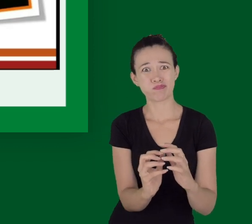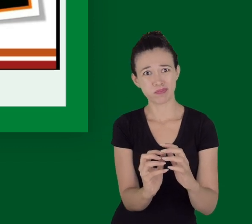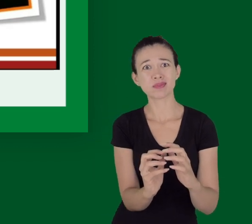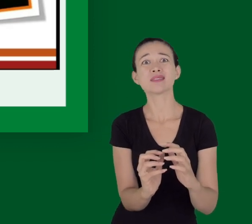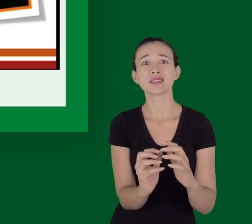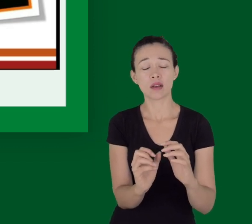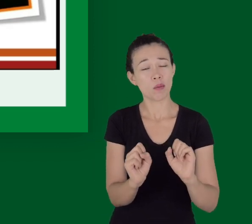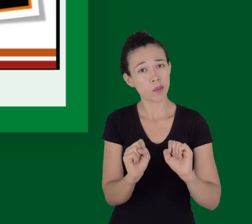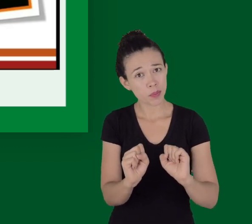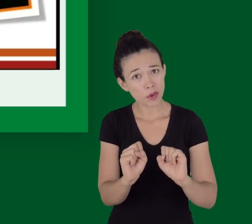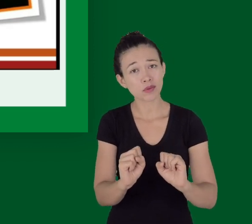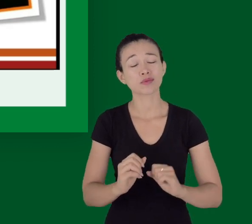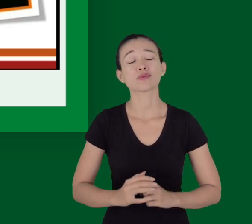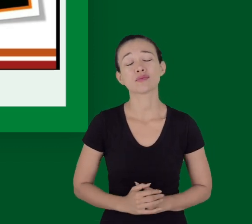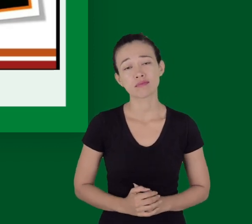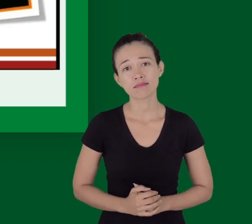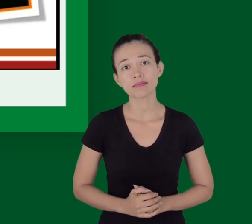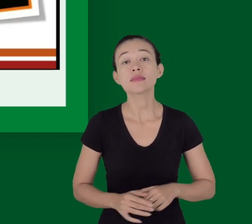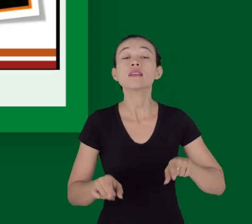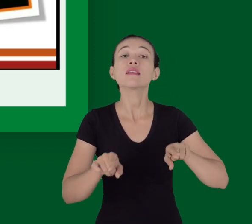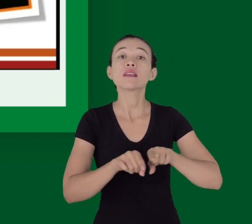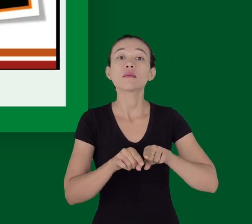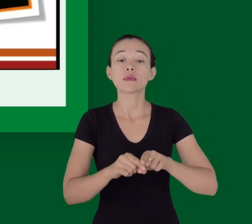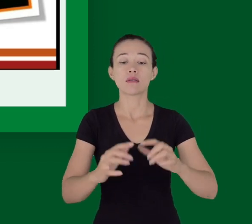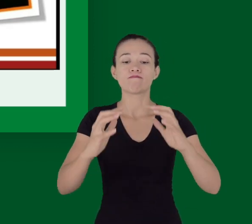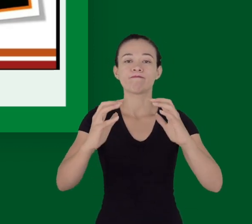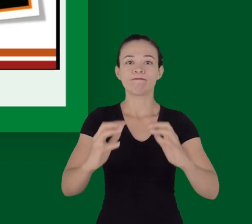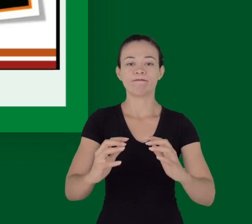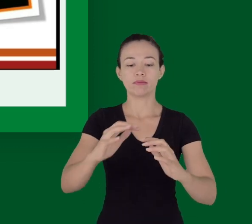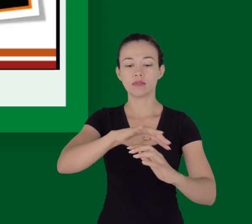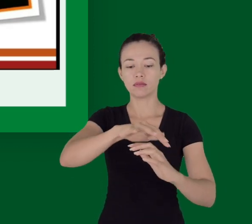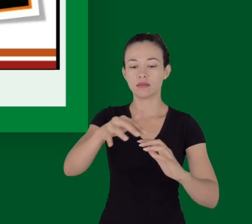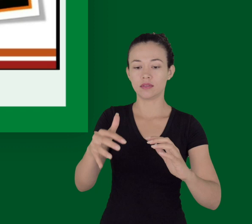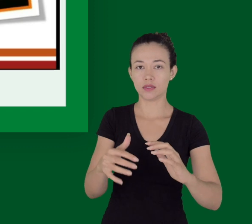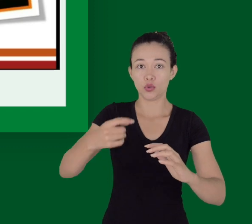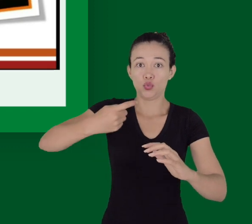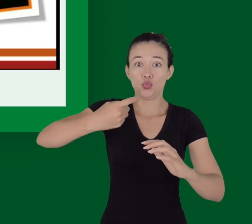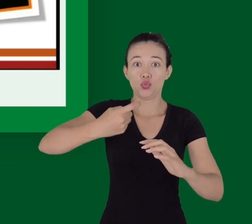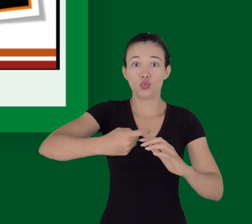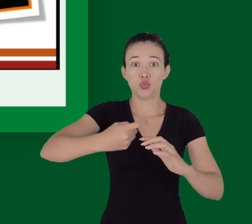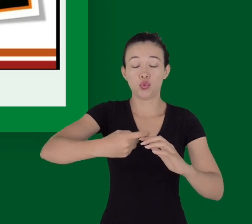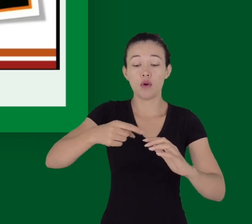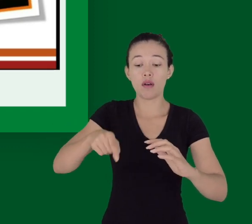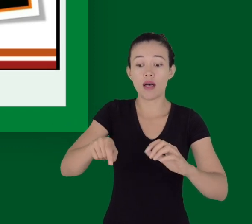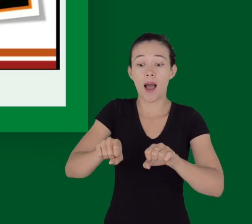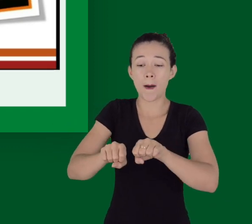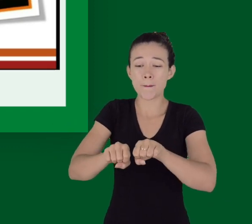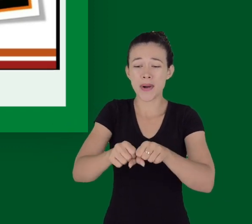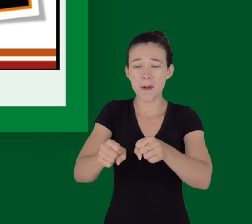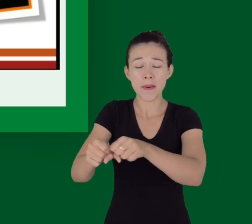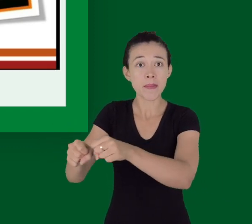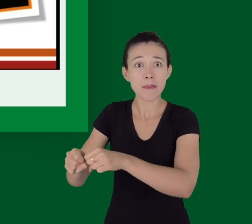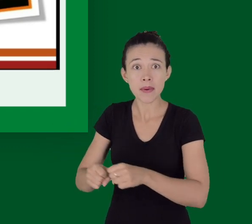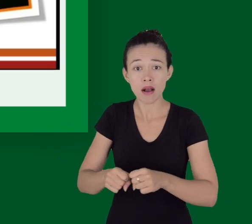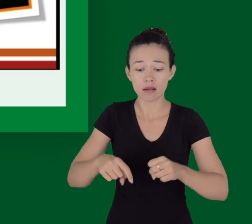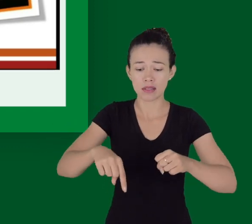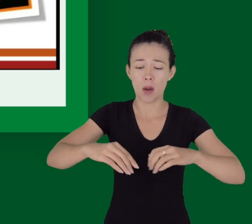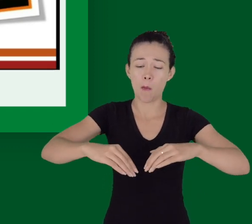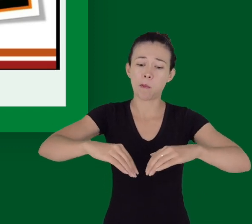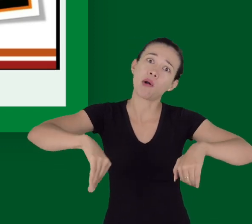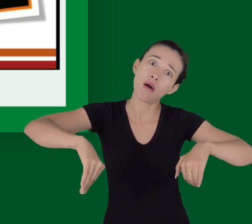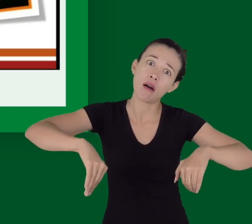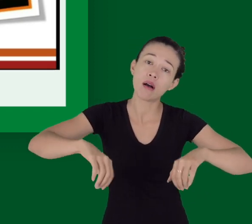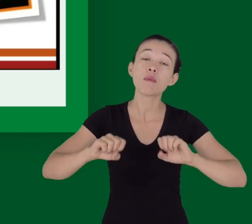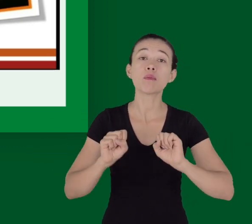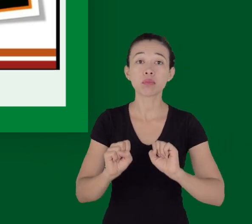um hematoma, esse processo expansivo, ele tende a não só autocomprimir o cérebro, como querer fazer